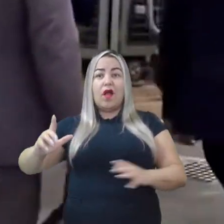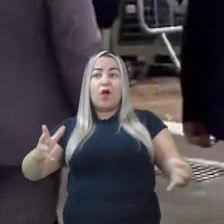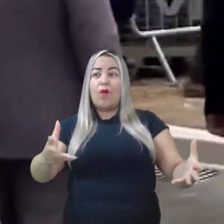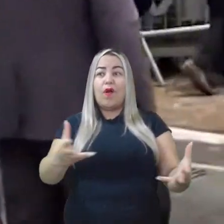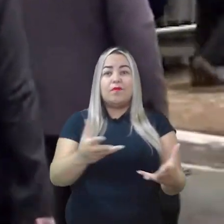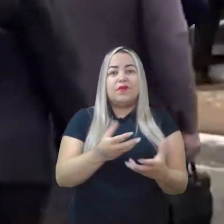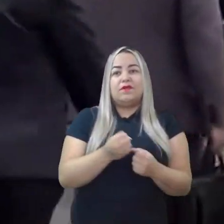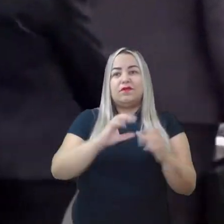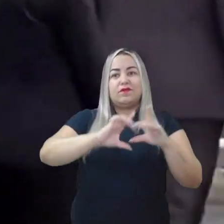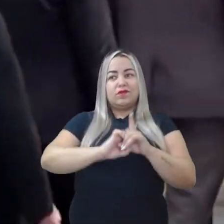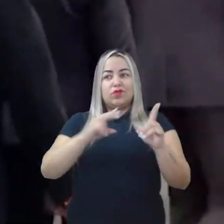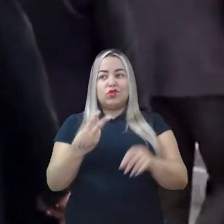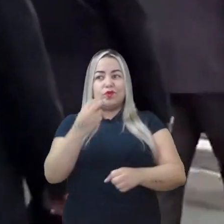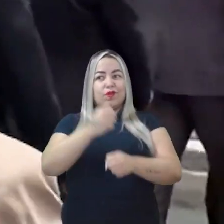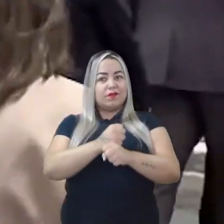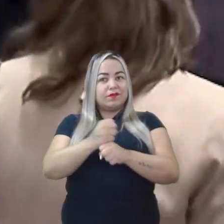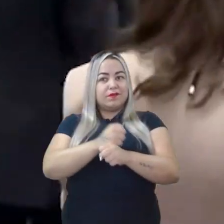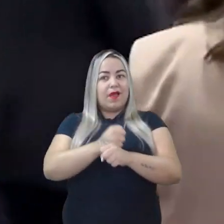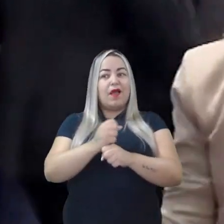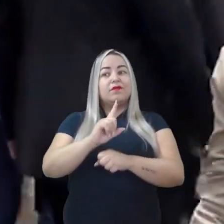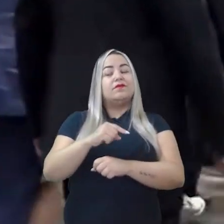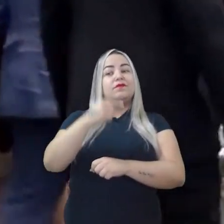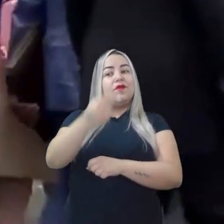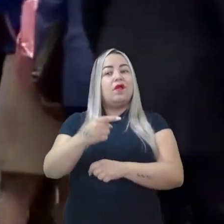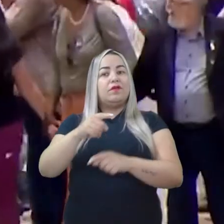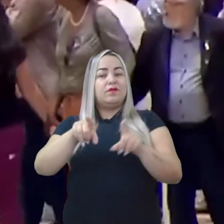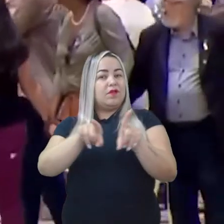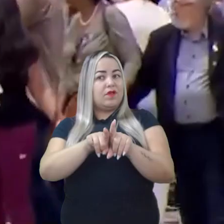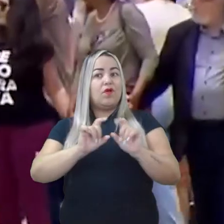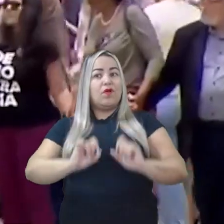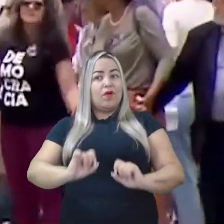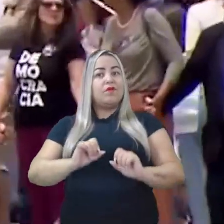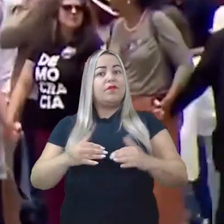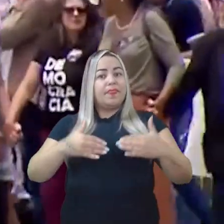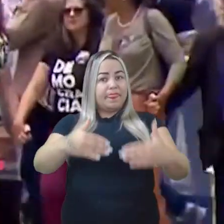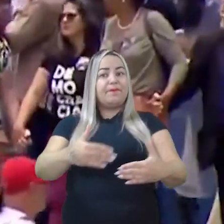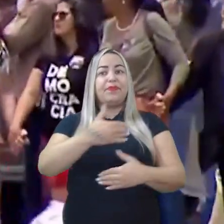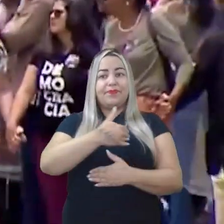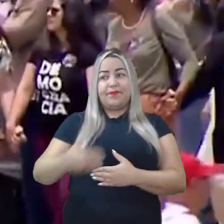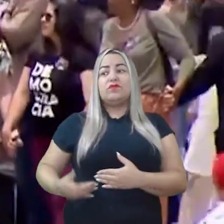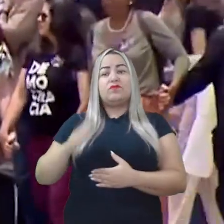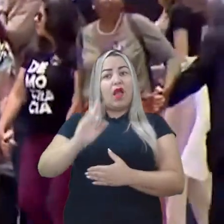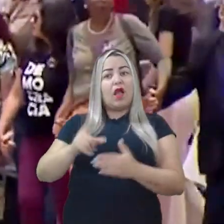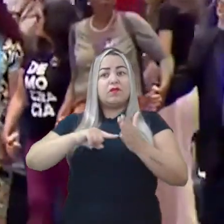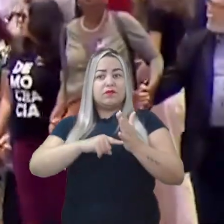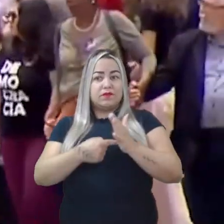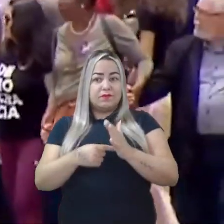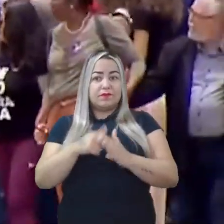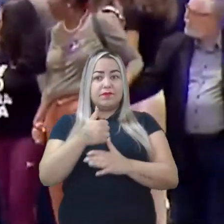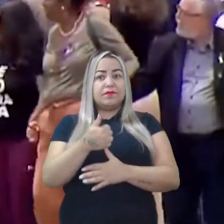civil para o abraço da democracia. 2 anos após os atos antidemocráticos, o Ministério Público Federal já